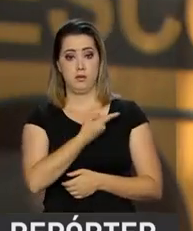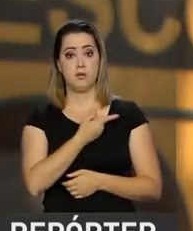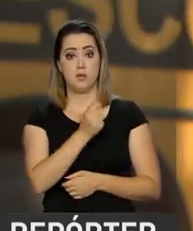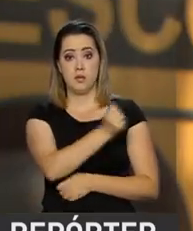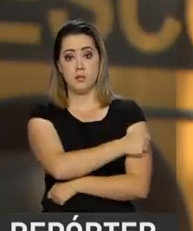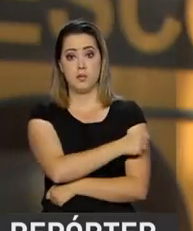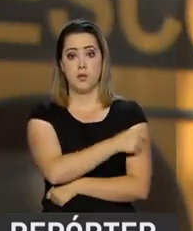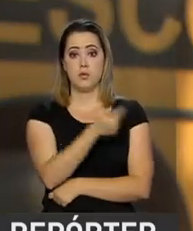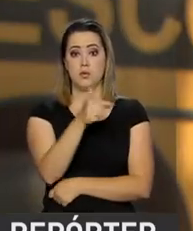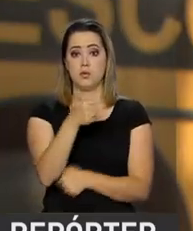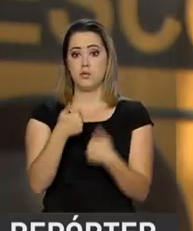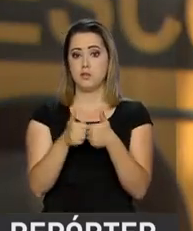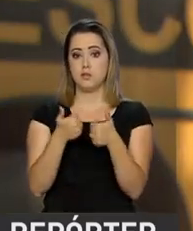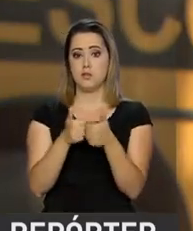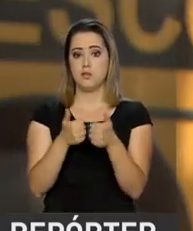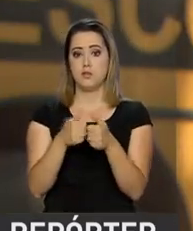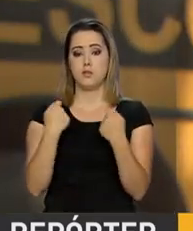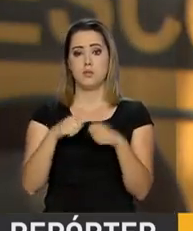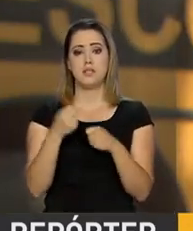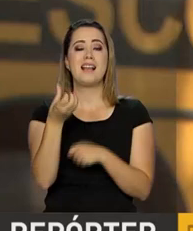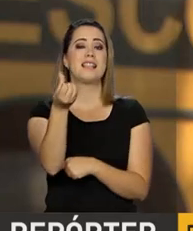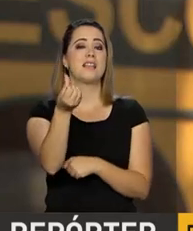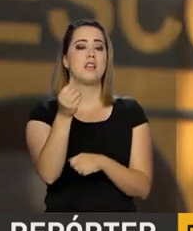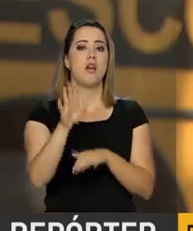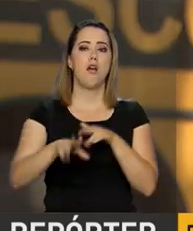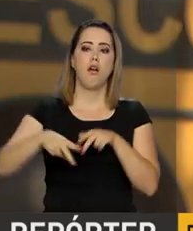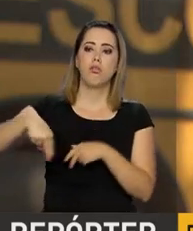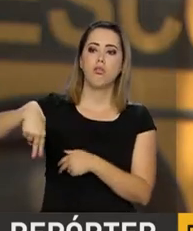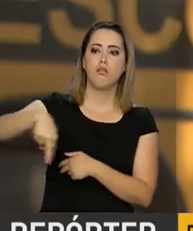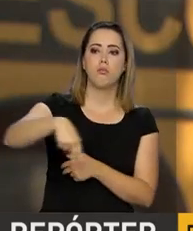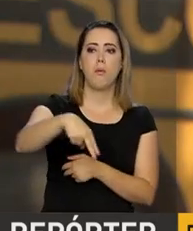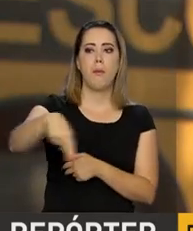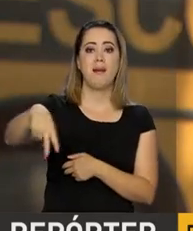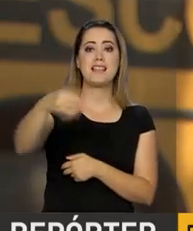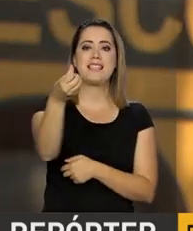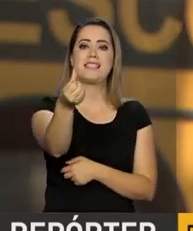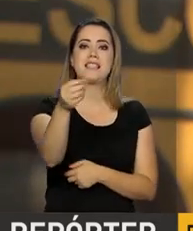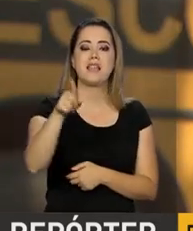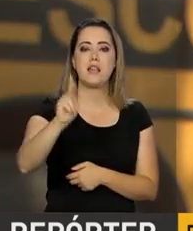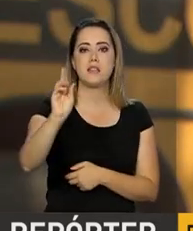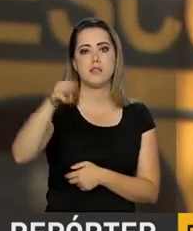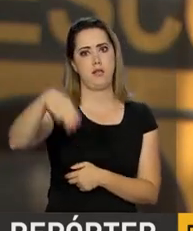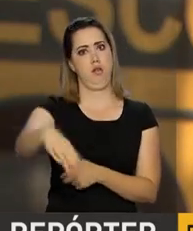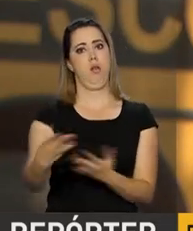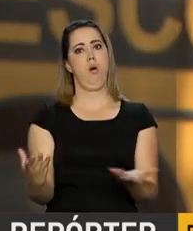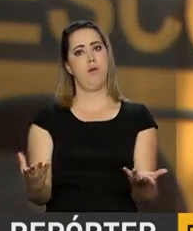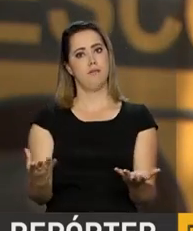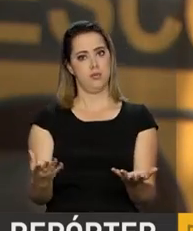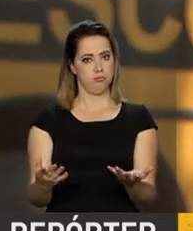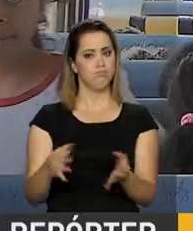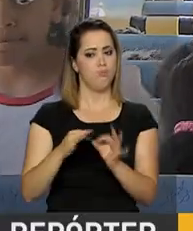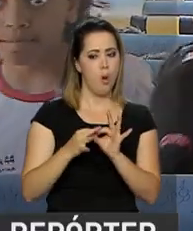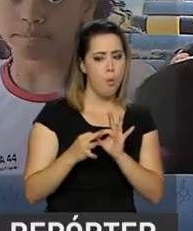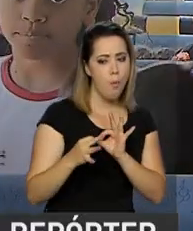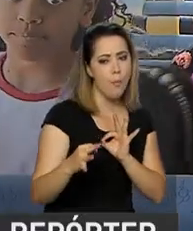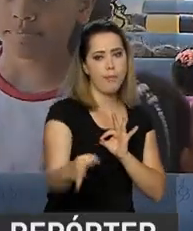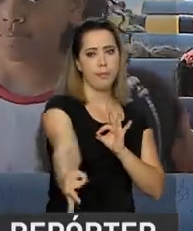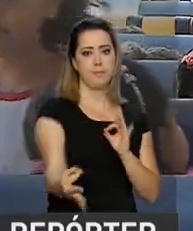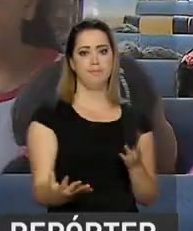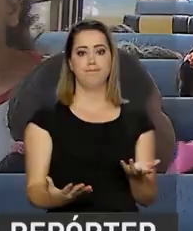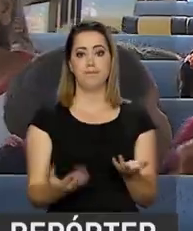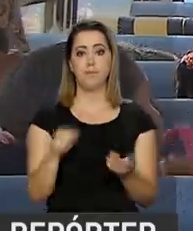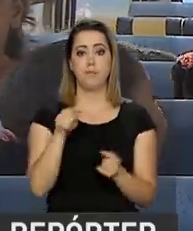trans transporte escolar Eles teriam que andar até 6 km de distância para chegarem até aqui dificultaria bastante a presença deles na escola esse